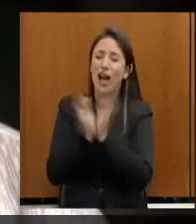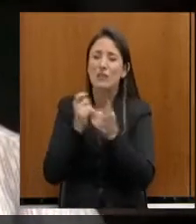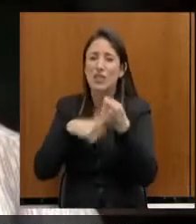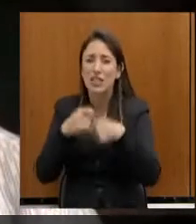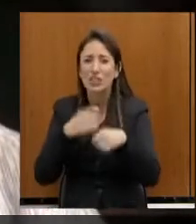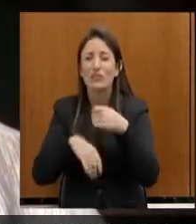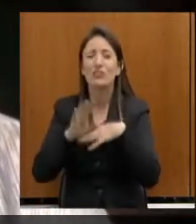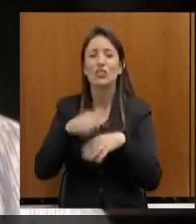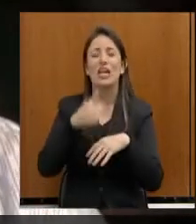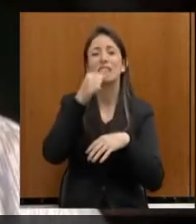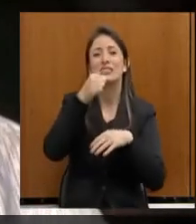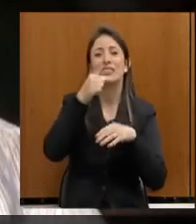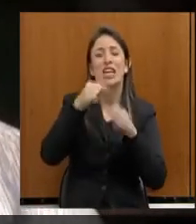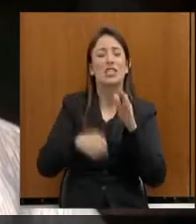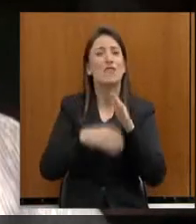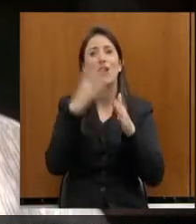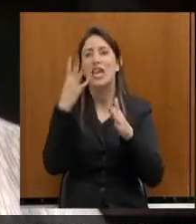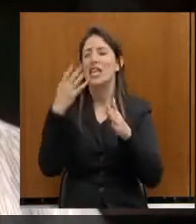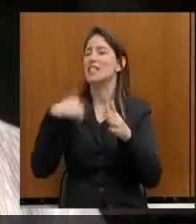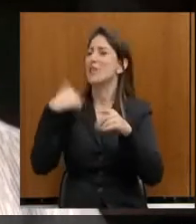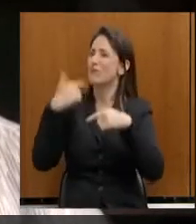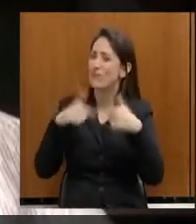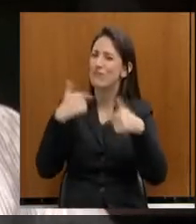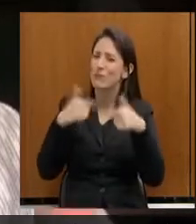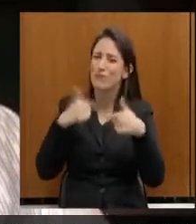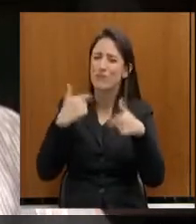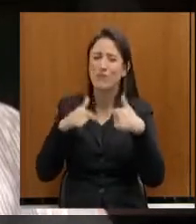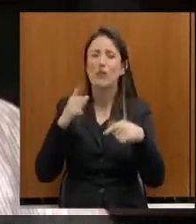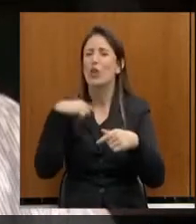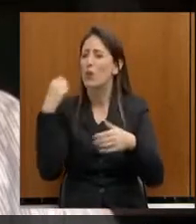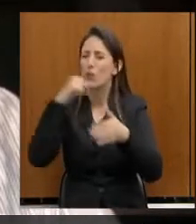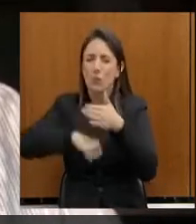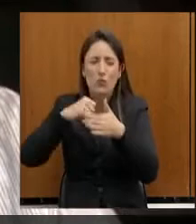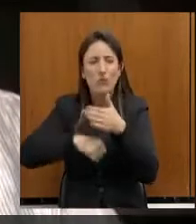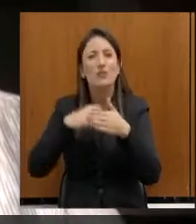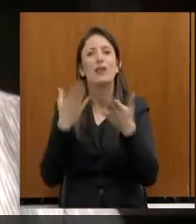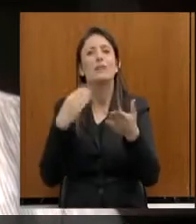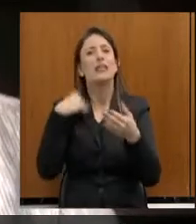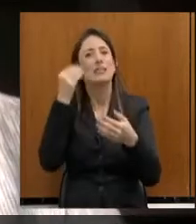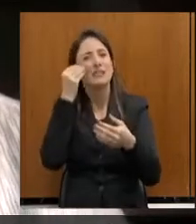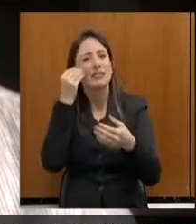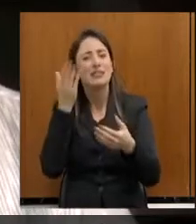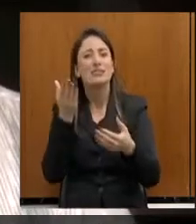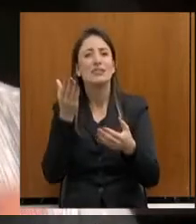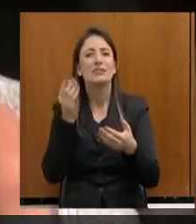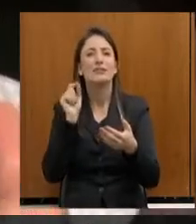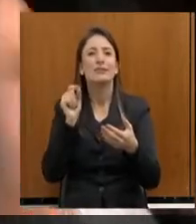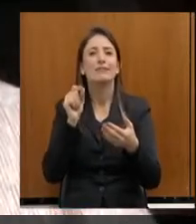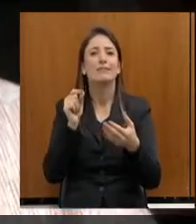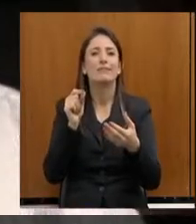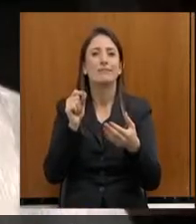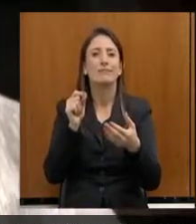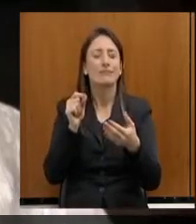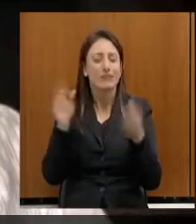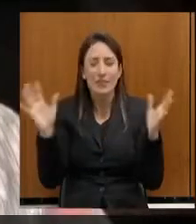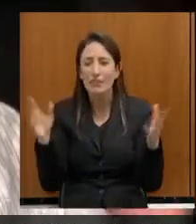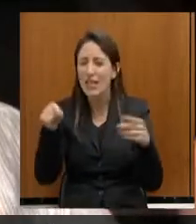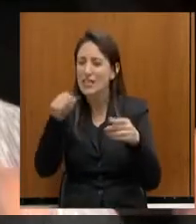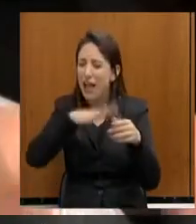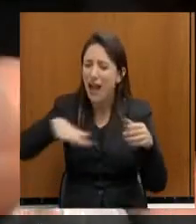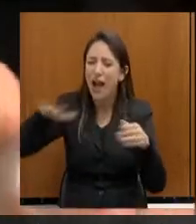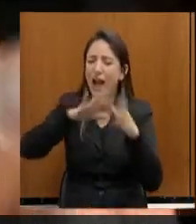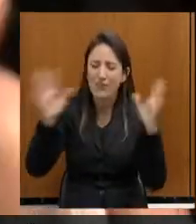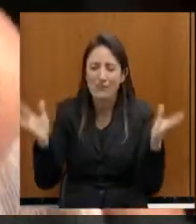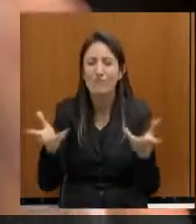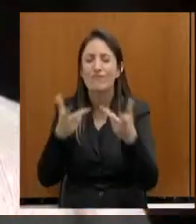pessoas venham aqui e efetivamente e possa e possam edificar a nossa área ele